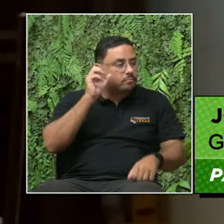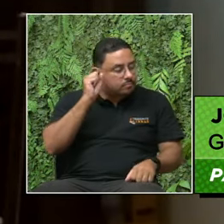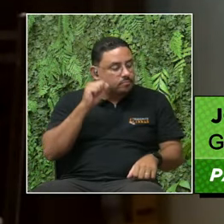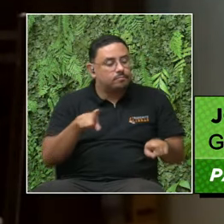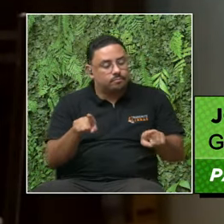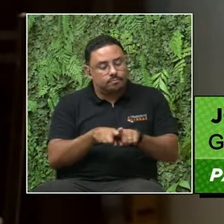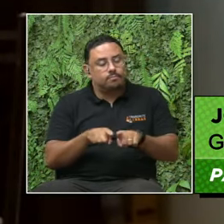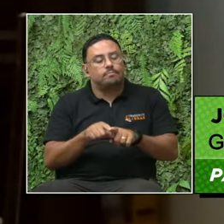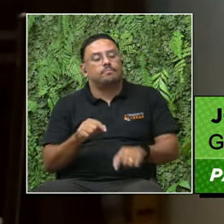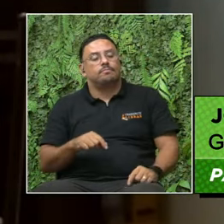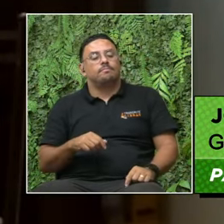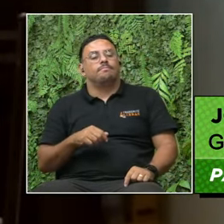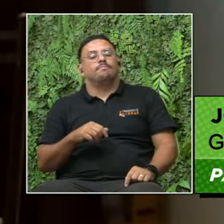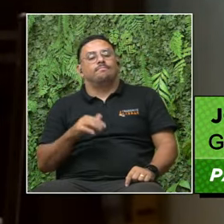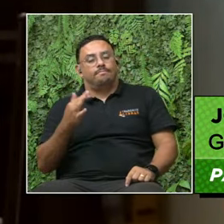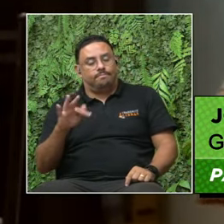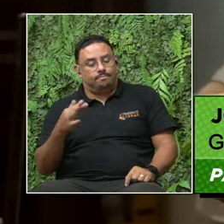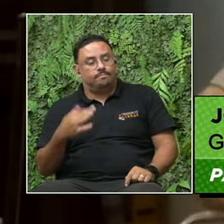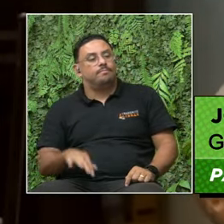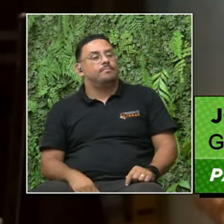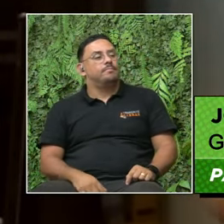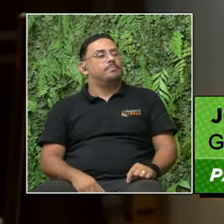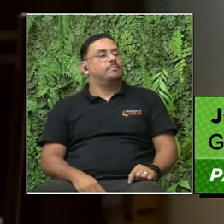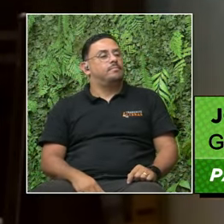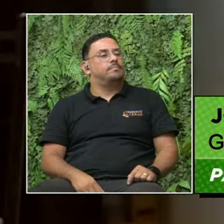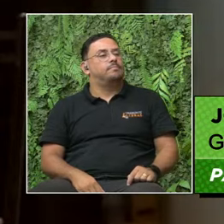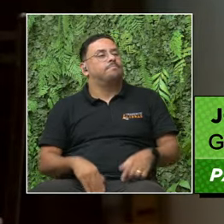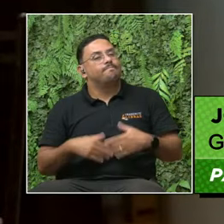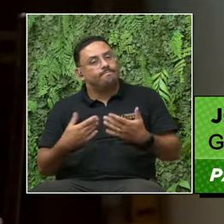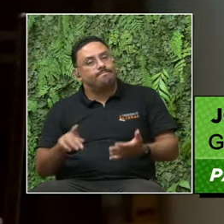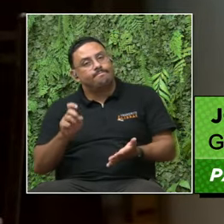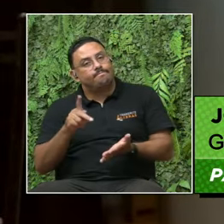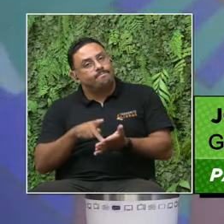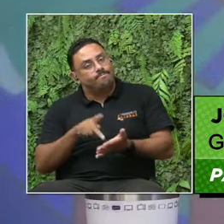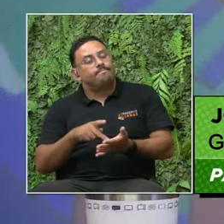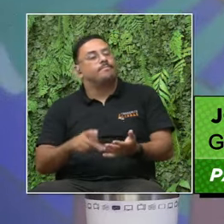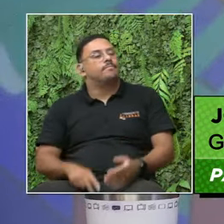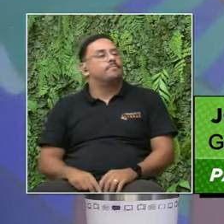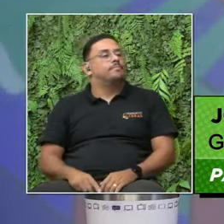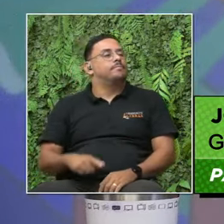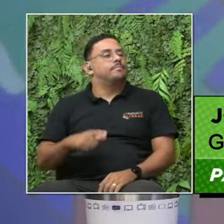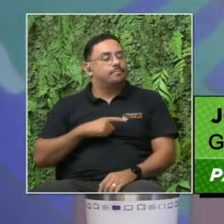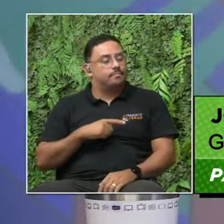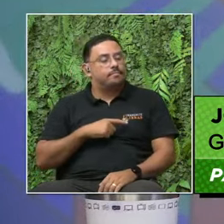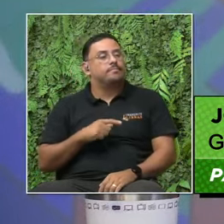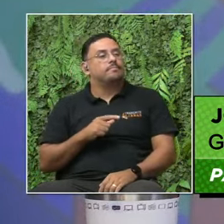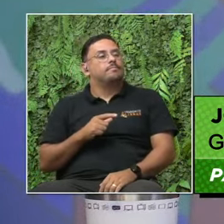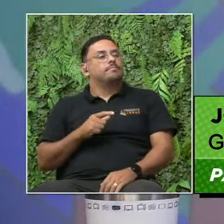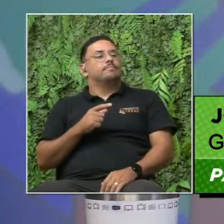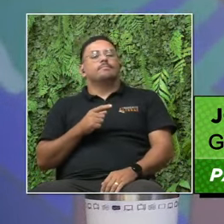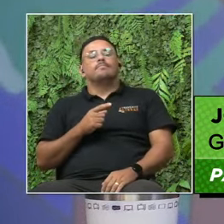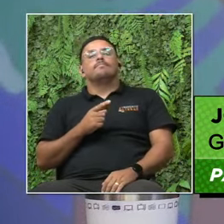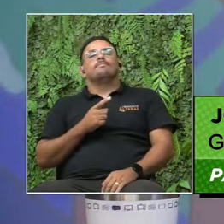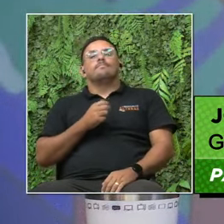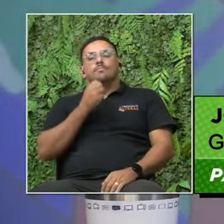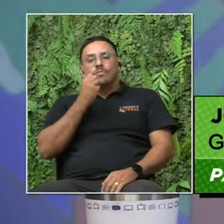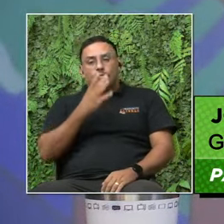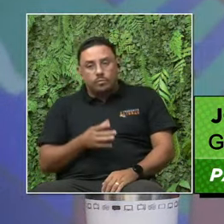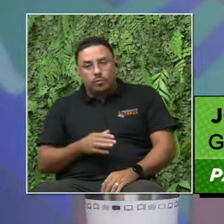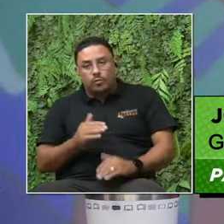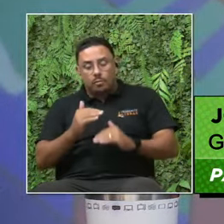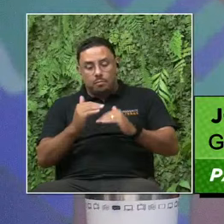agora tá machucado é é o Cruzeiro tinha vantagem né fez o melhor campanha do